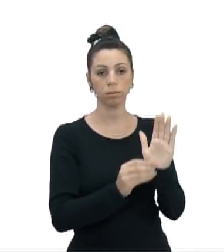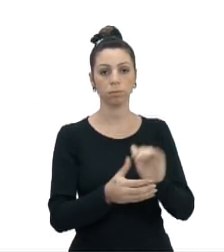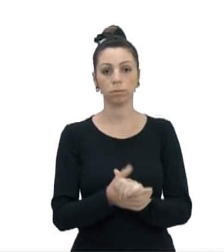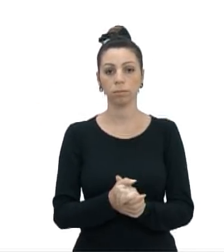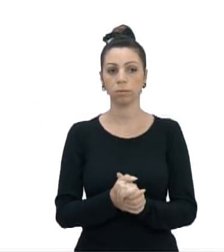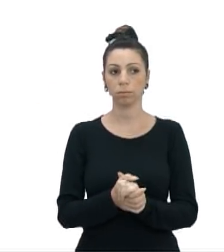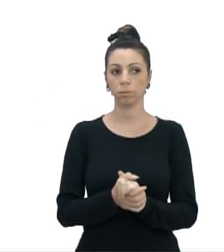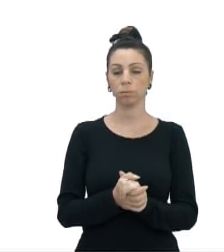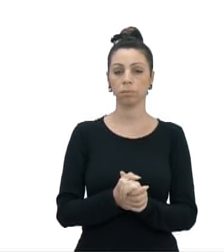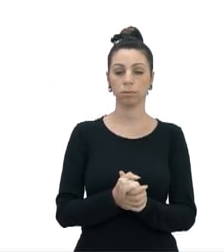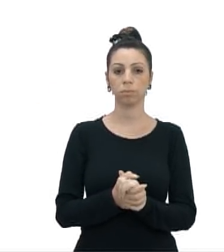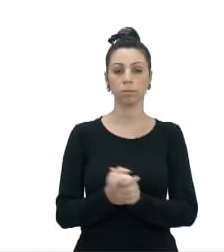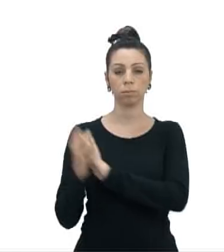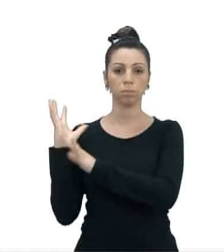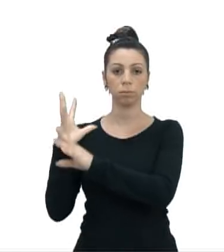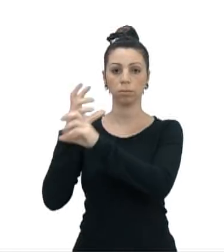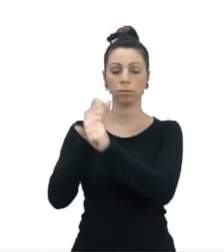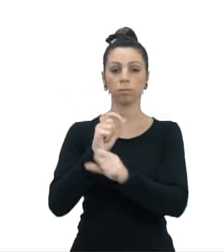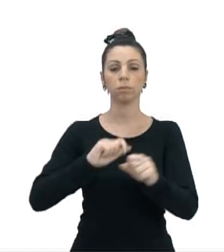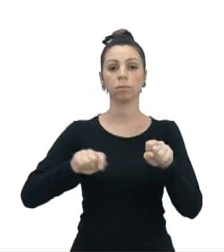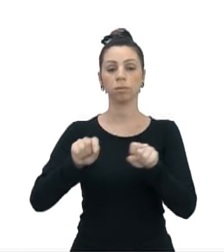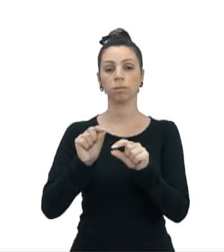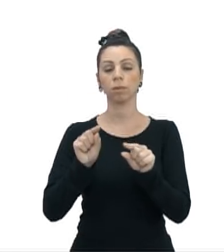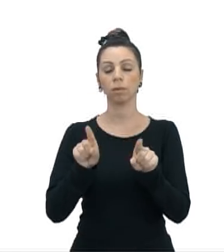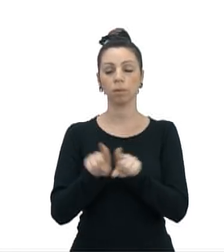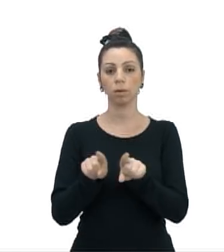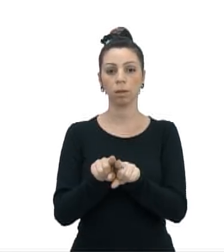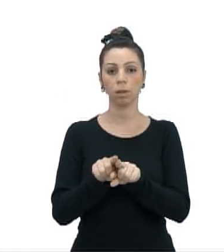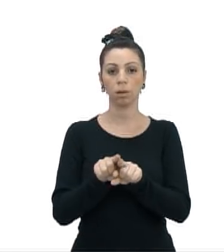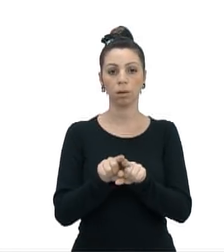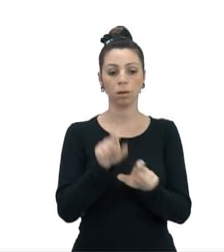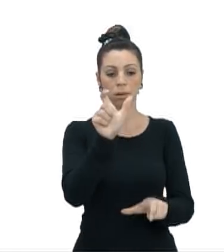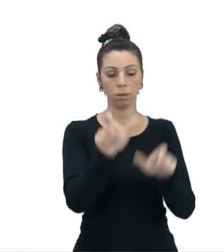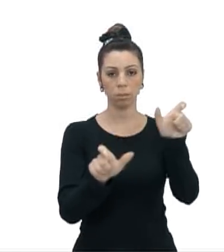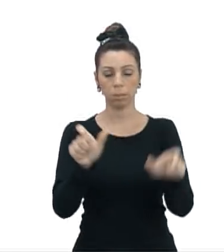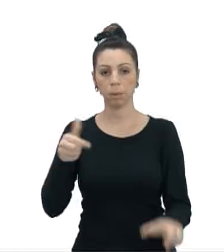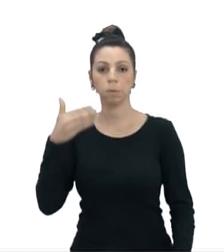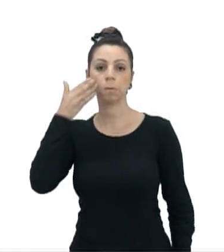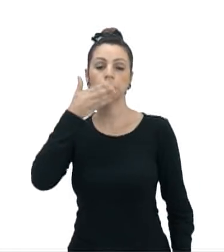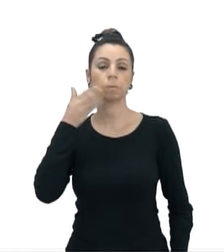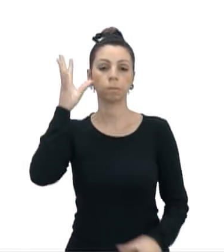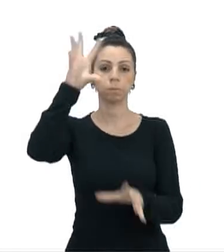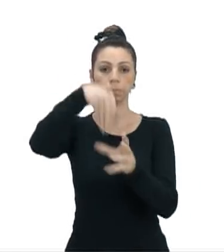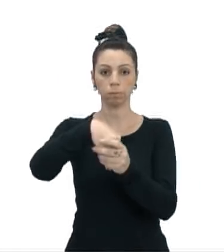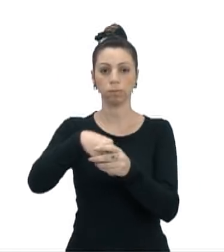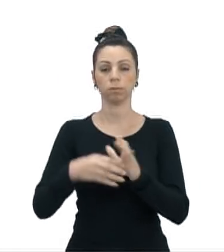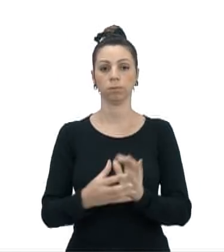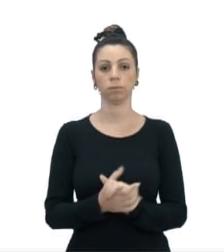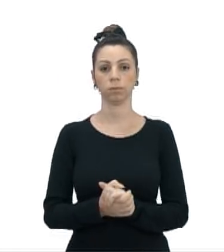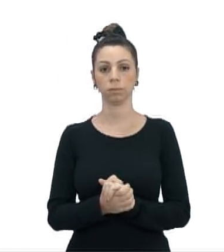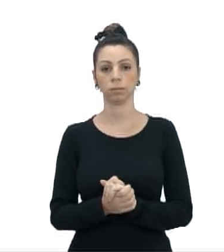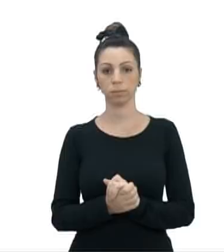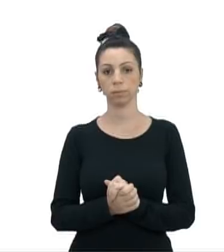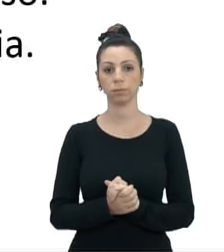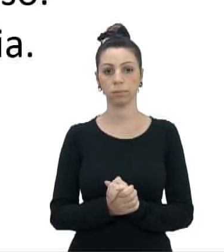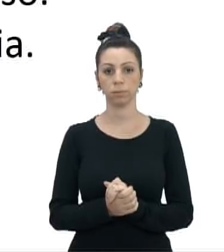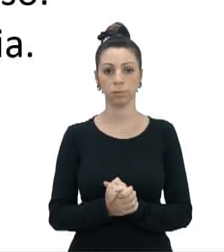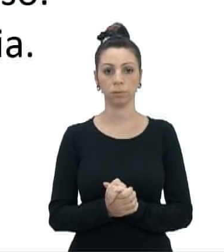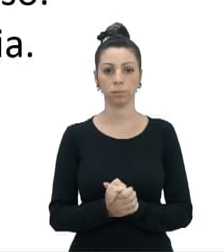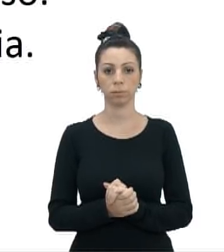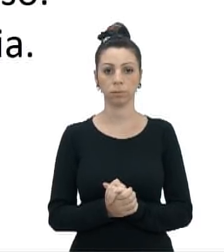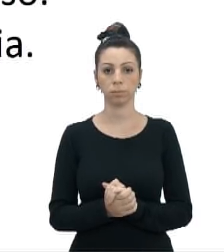vamos ainda aqui retomar as pessoas do discurso também, que é um conteúdo bem importante. Vamos